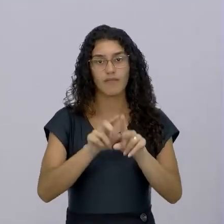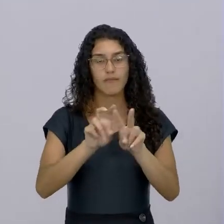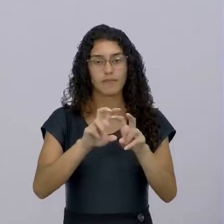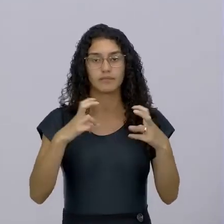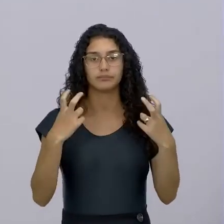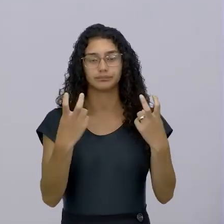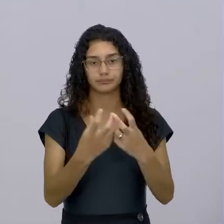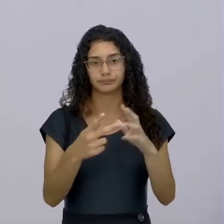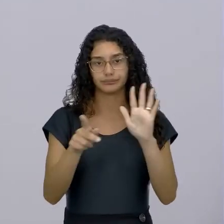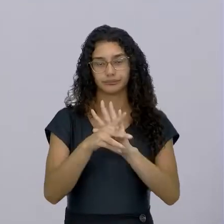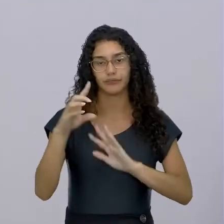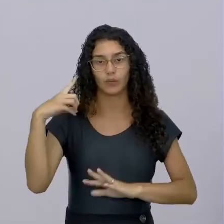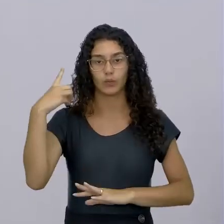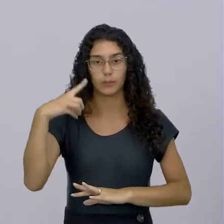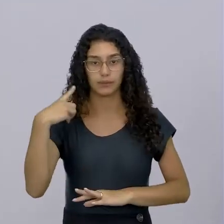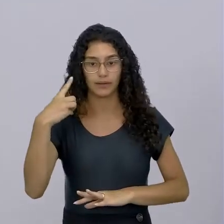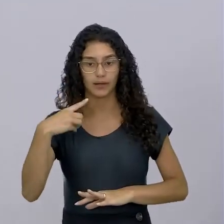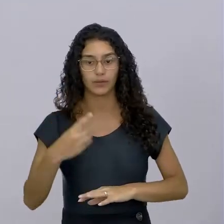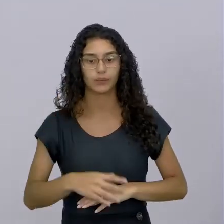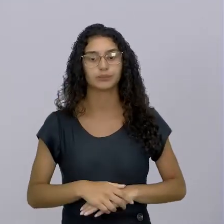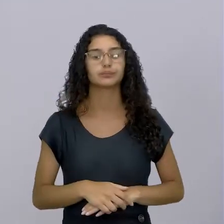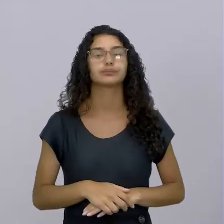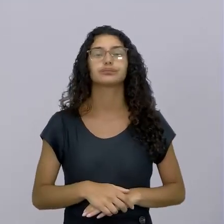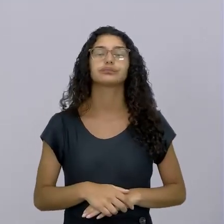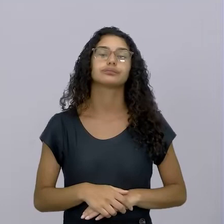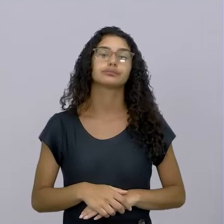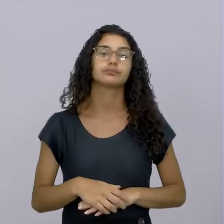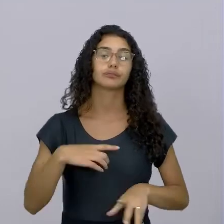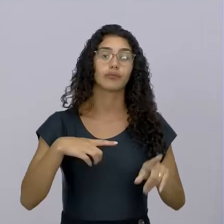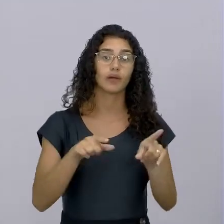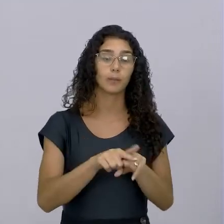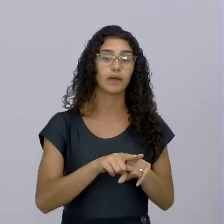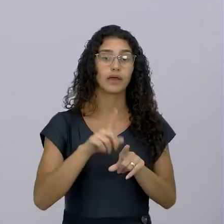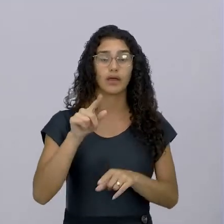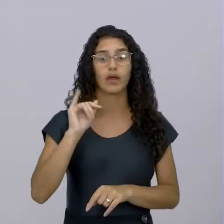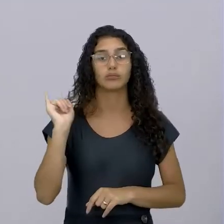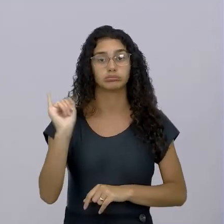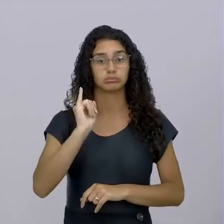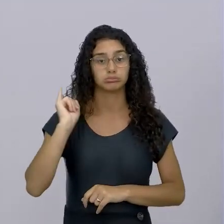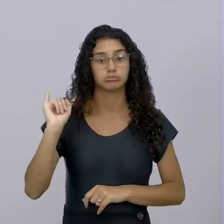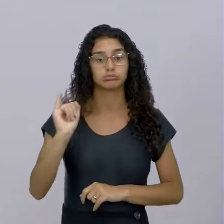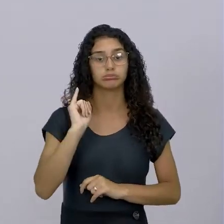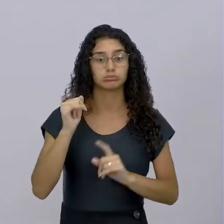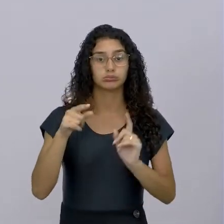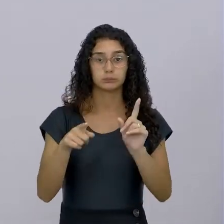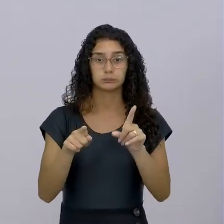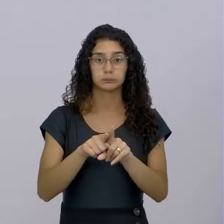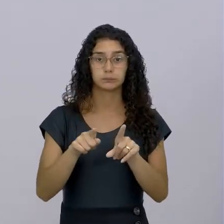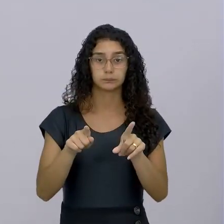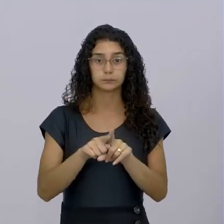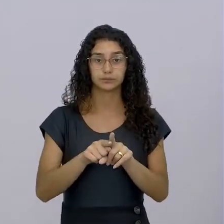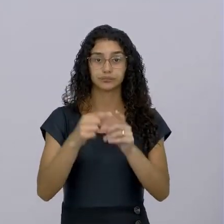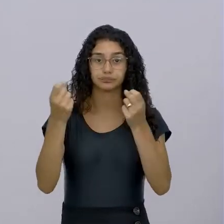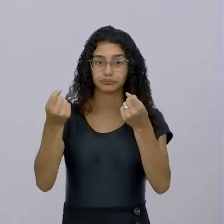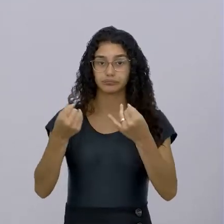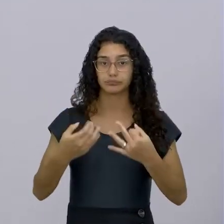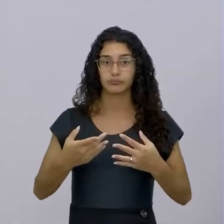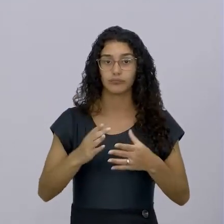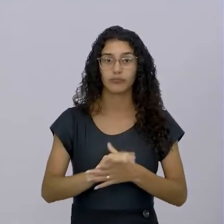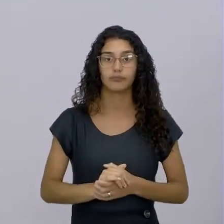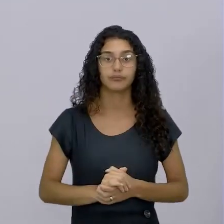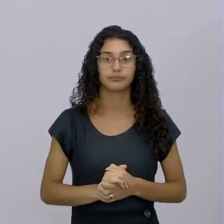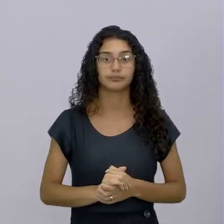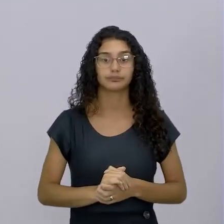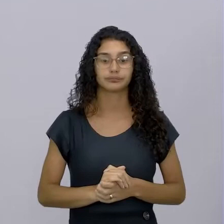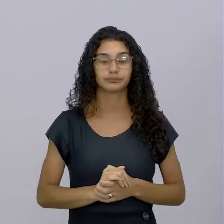dos Deputados, tá certo, pessoal? Então, tá aí uma coisa muito importante, né, isso que eu acabei de falar,